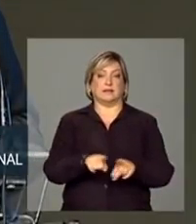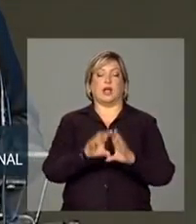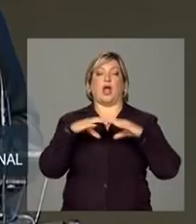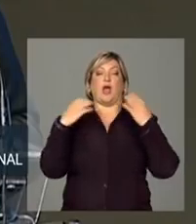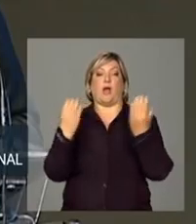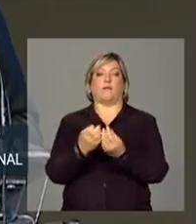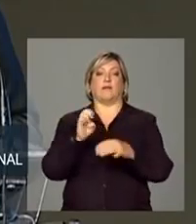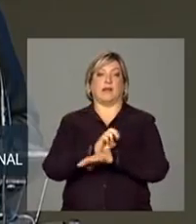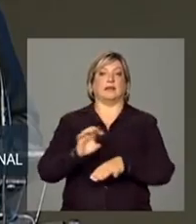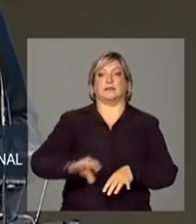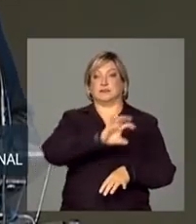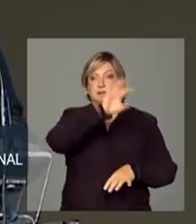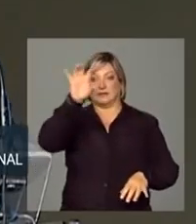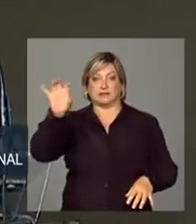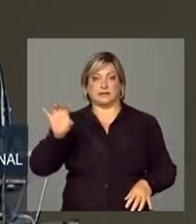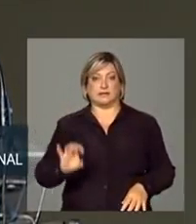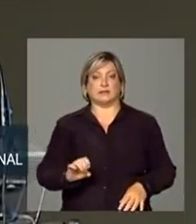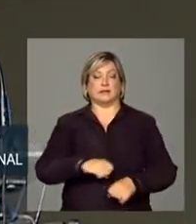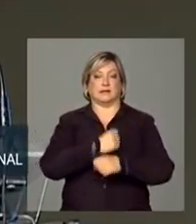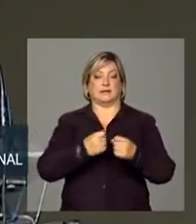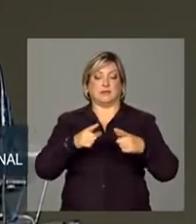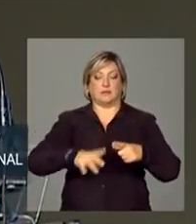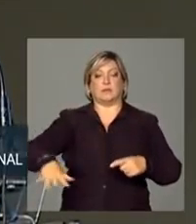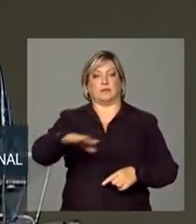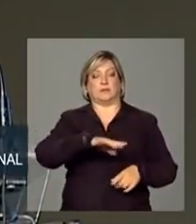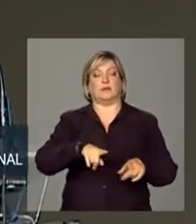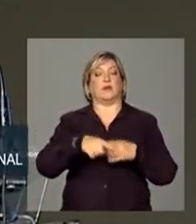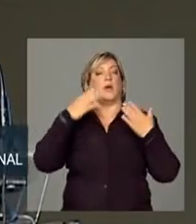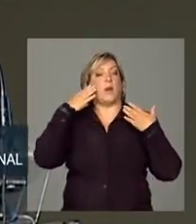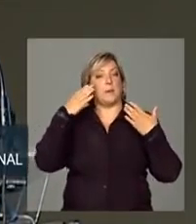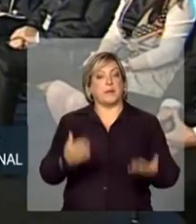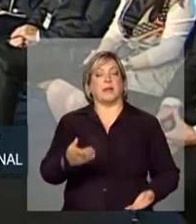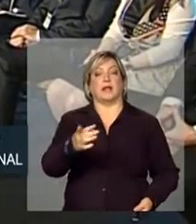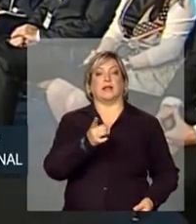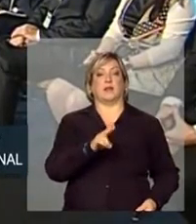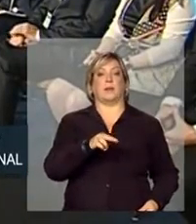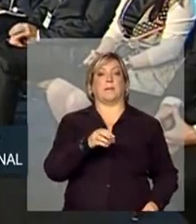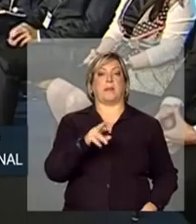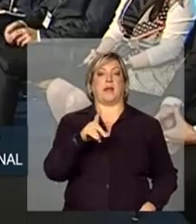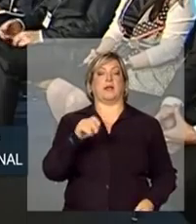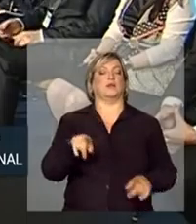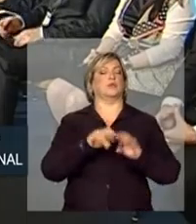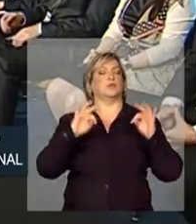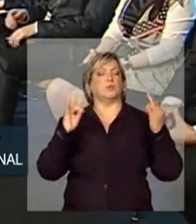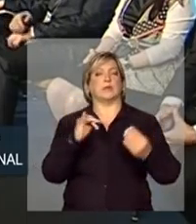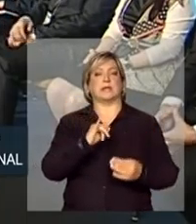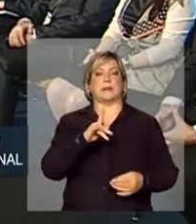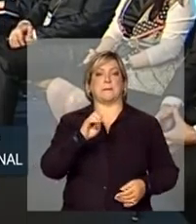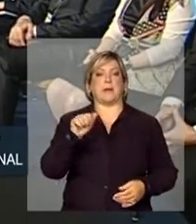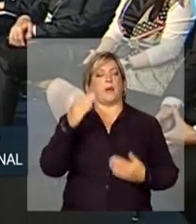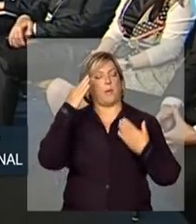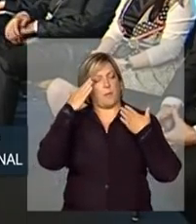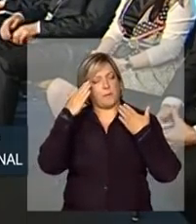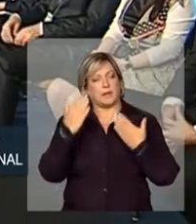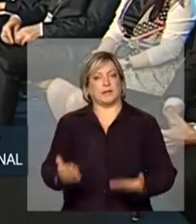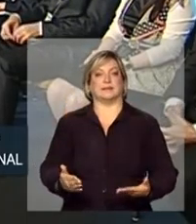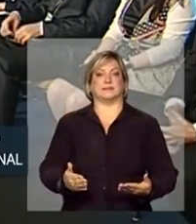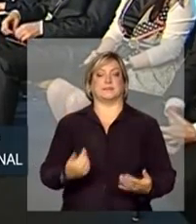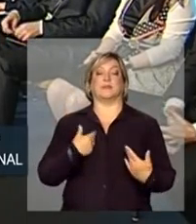nessa Conferência Nacional de Desenvolvimento Regional, ao lado do IPEA, realizamos